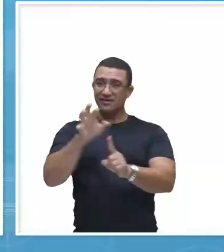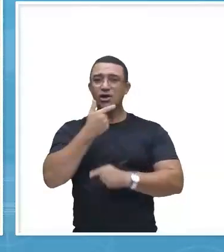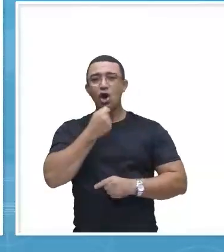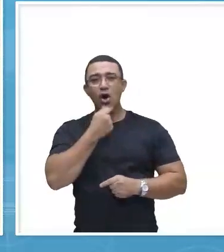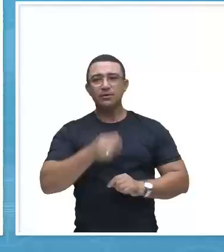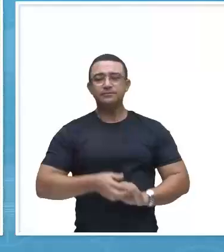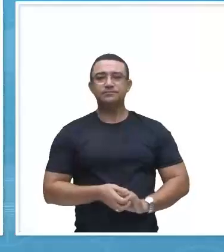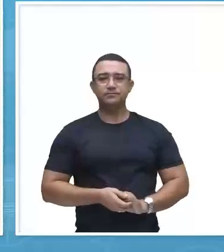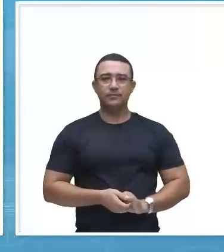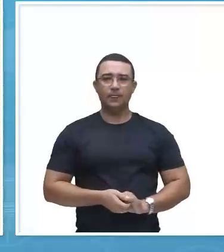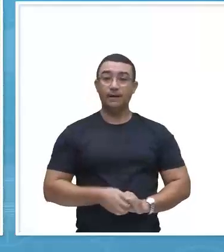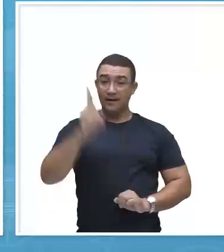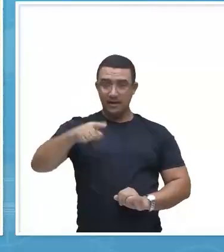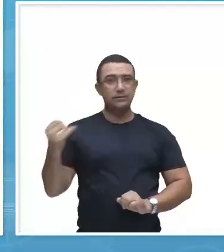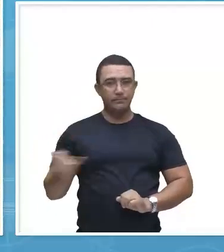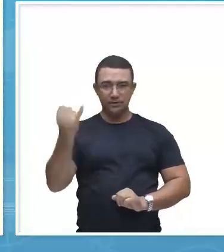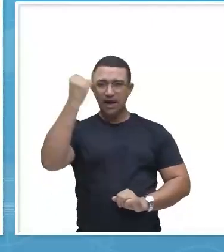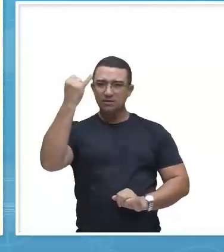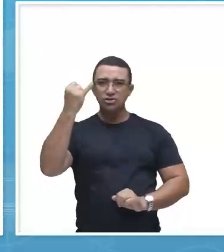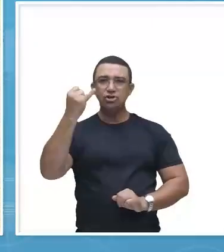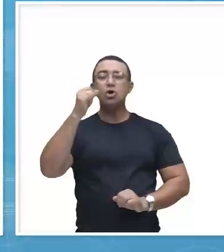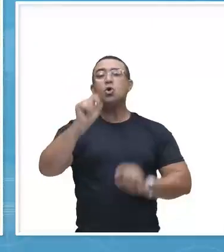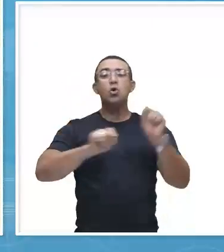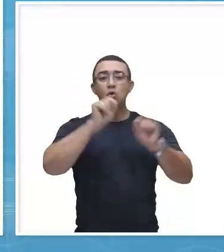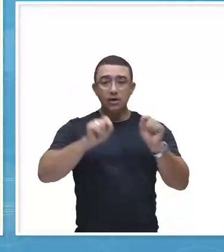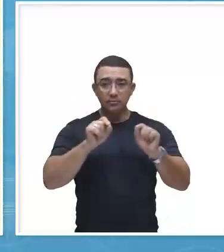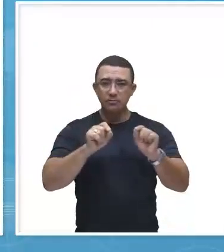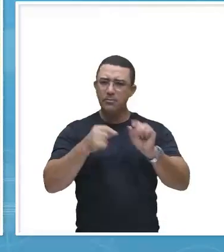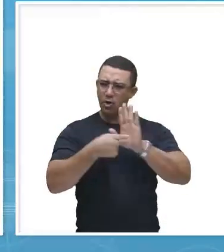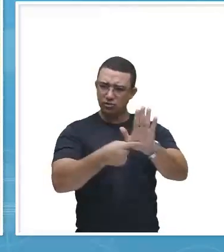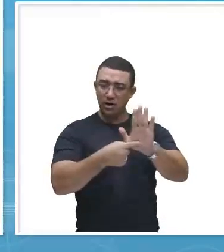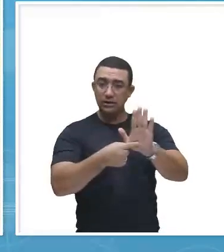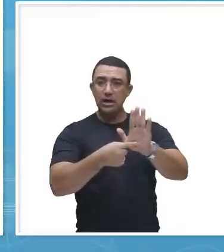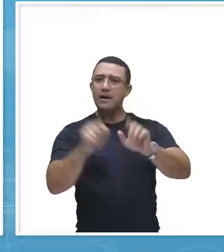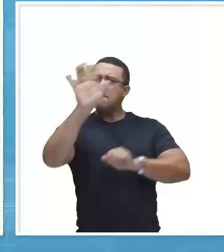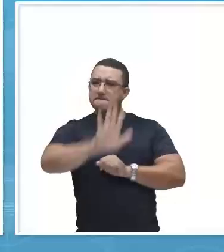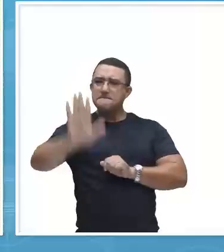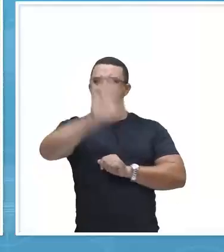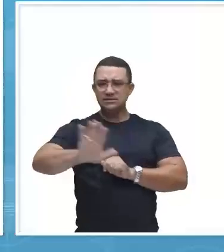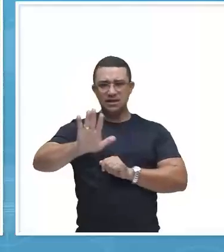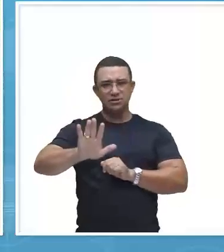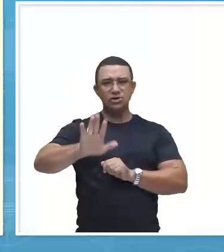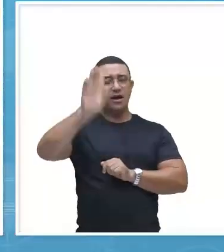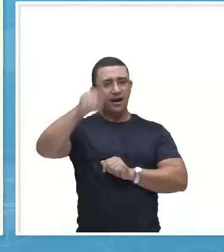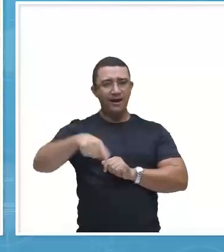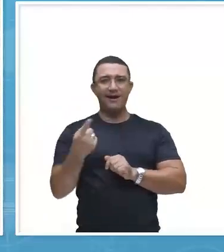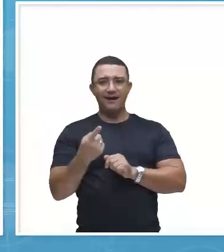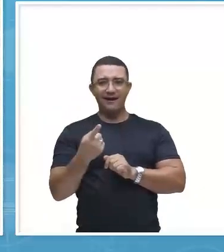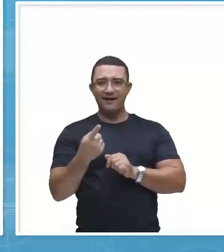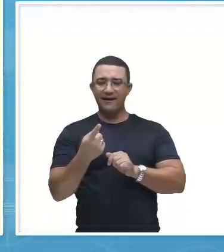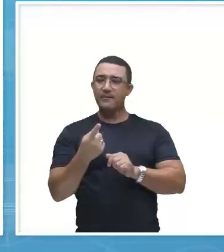É importante identificar para nós que as paisagens elas vão determinar a forma como as pessoas vão se